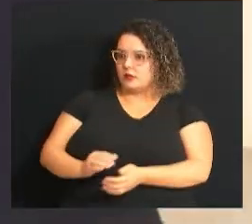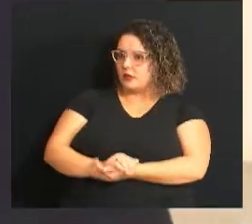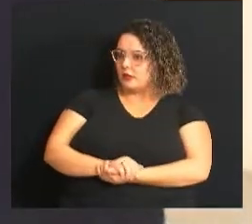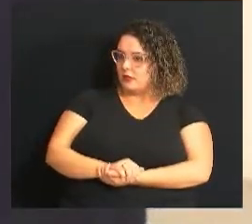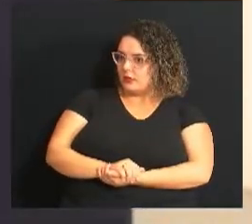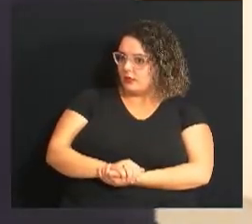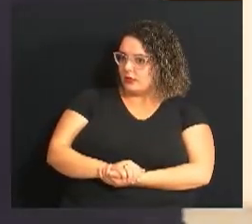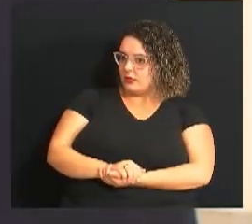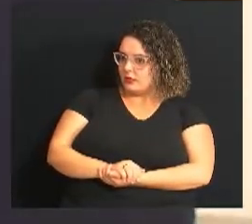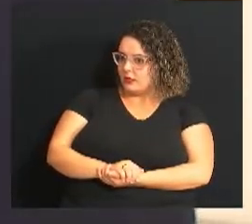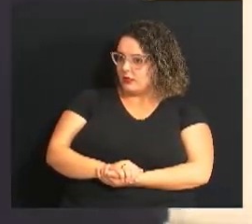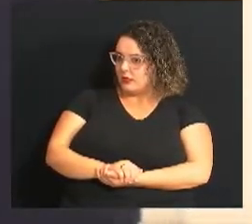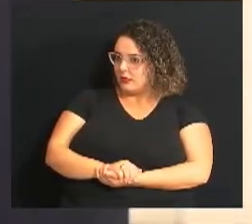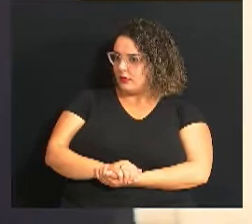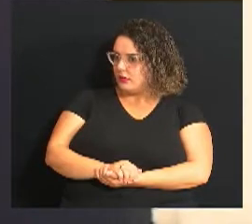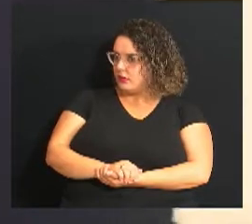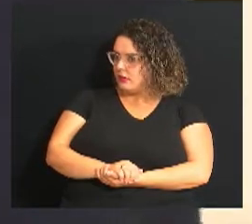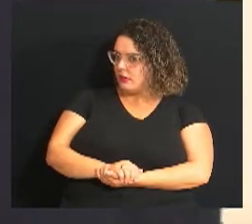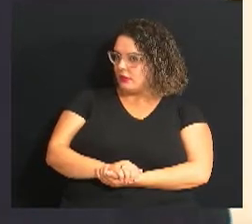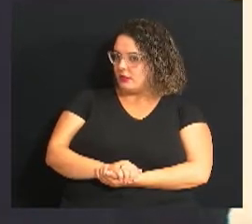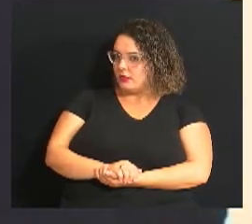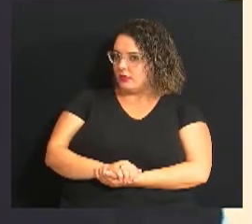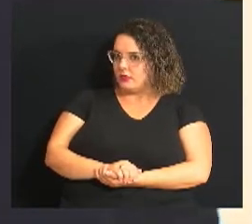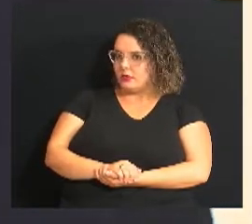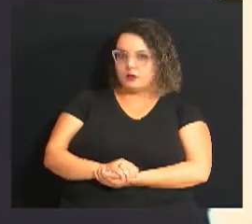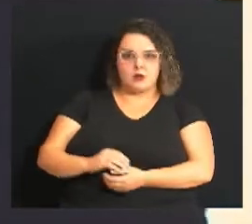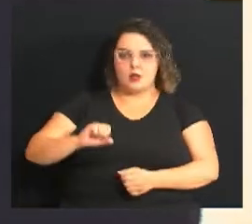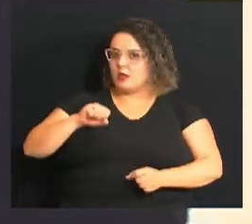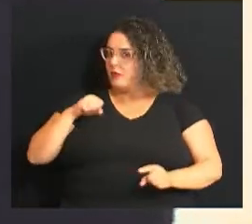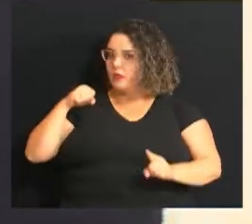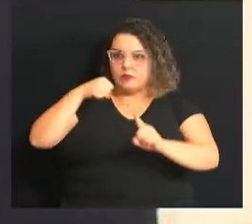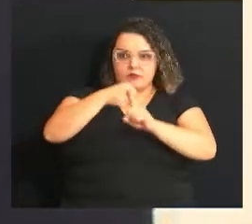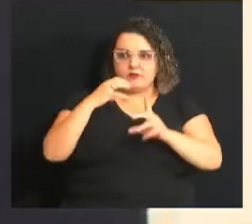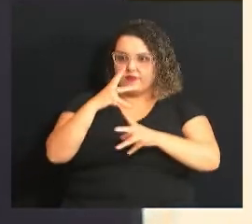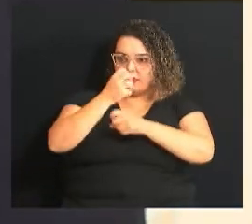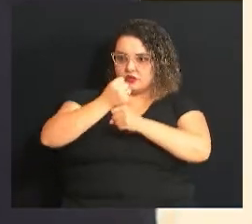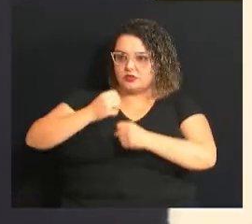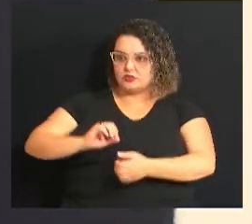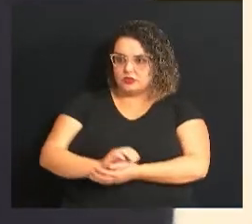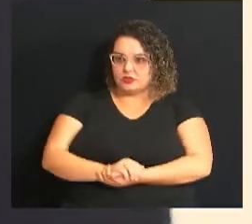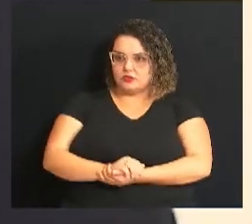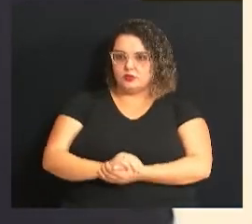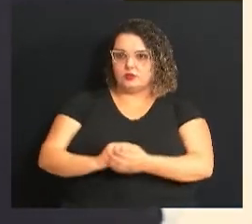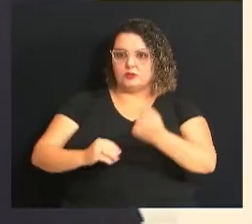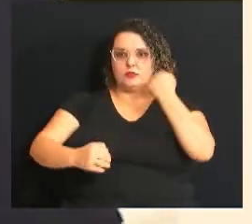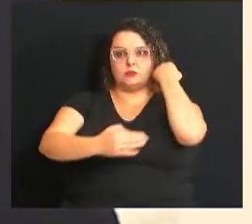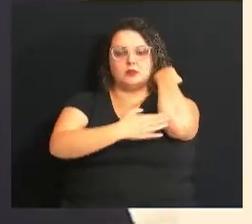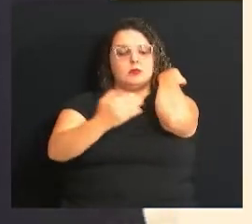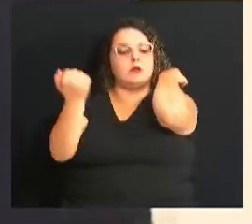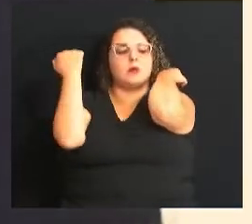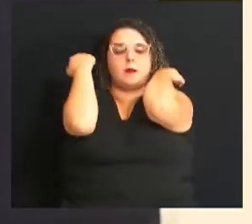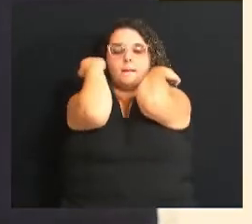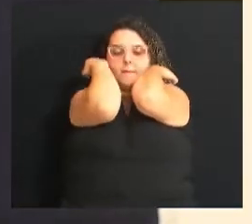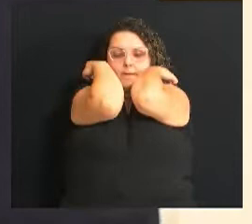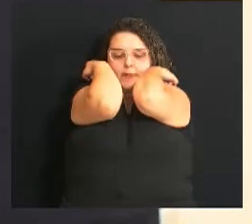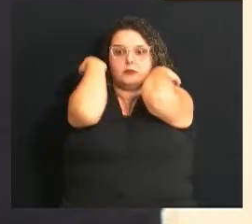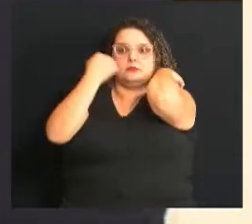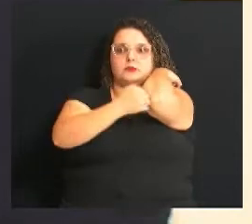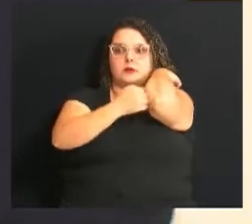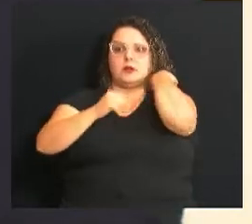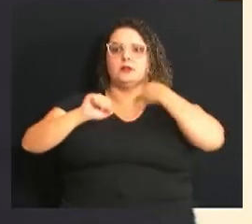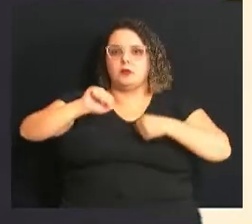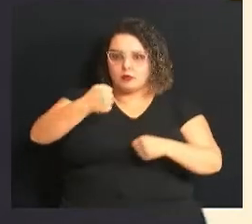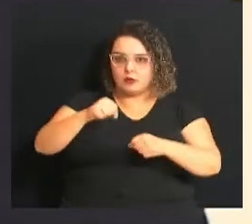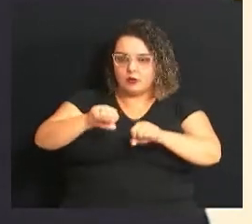bater, ela não vai sofrer um golpe contuso, né? Se uma pessoa der um soco muito forte aqui, pode ser que ela quebre a mão. Então também é